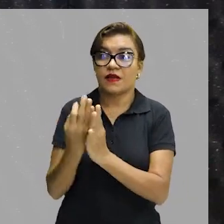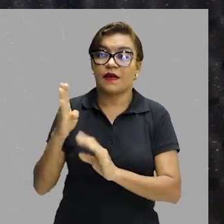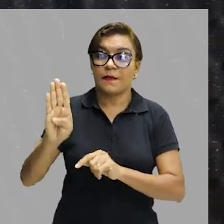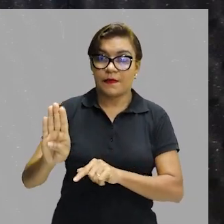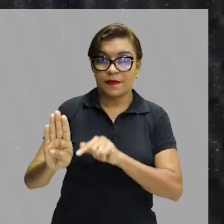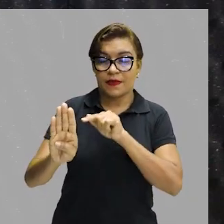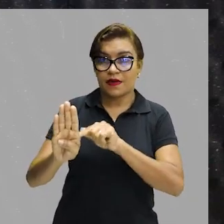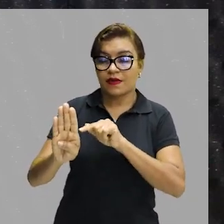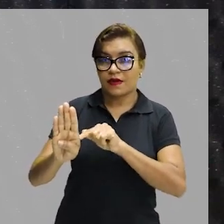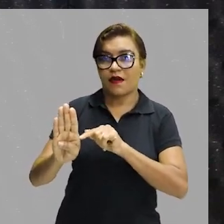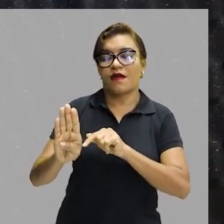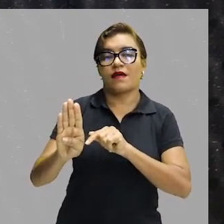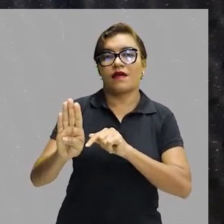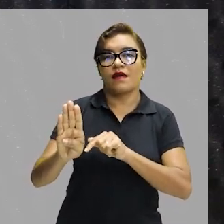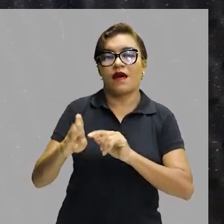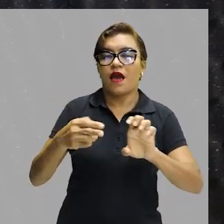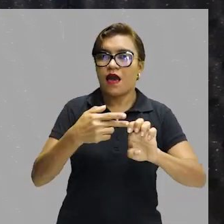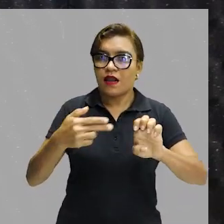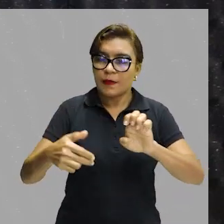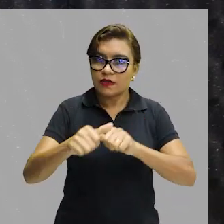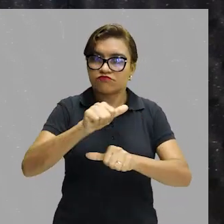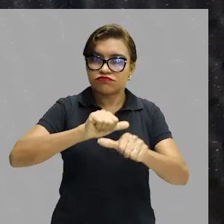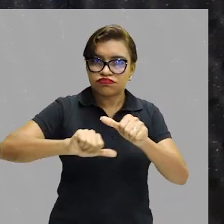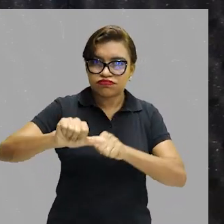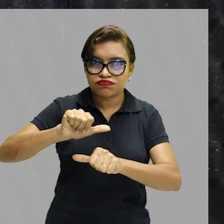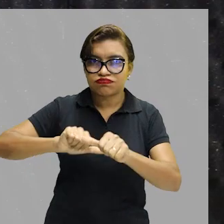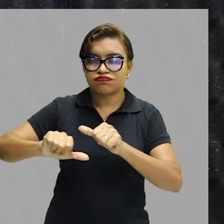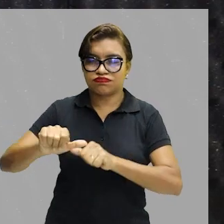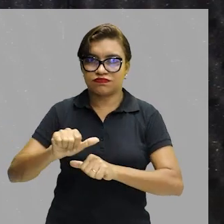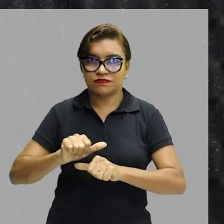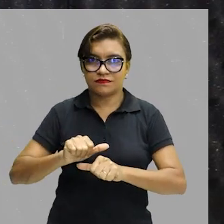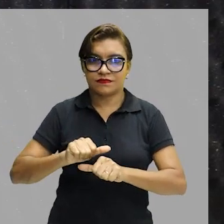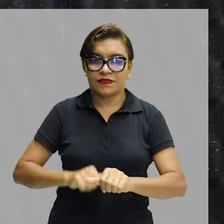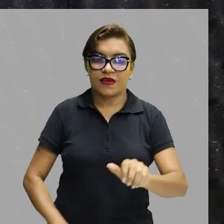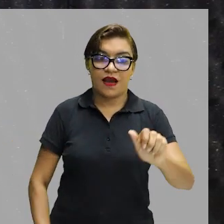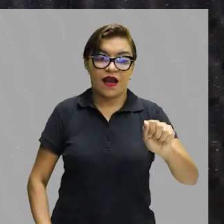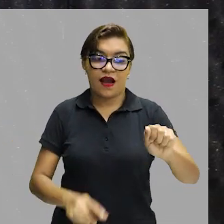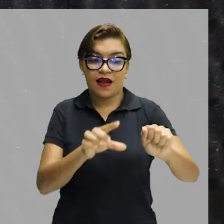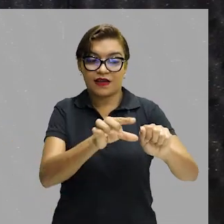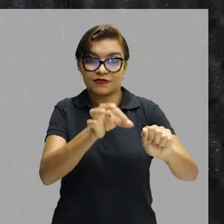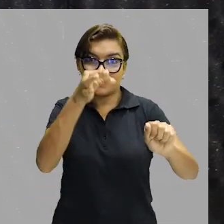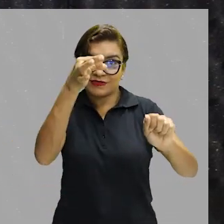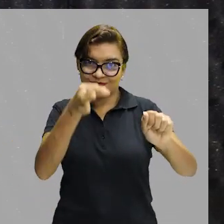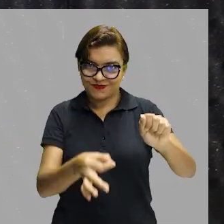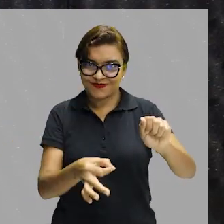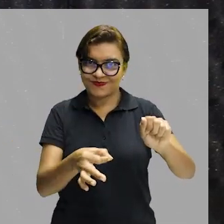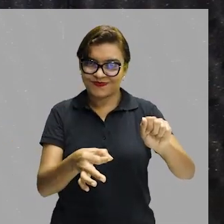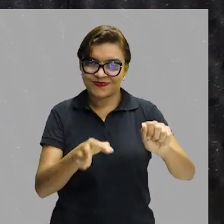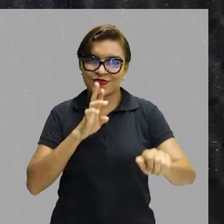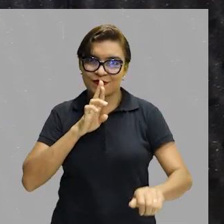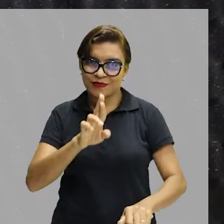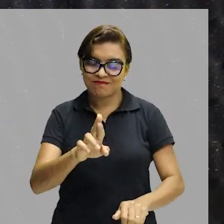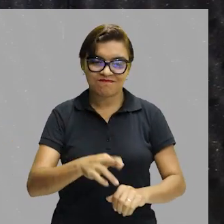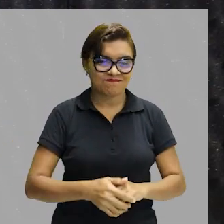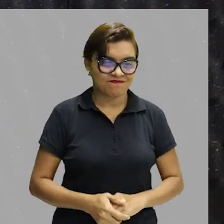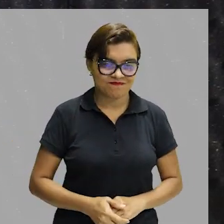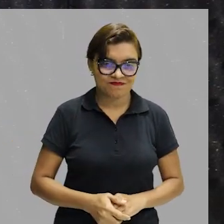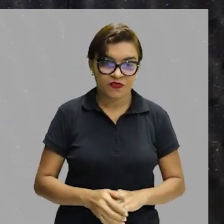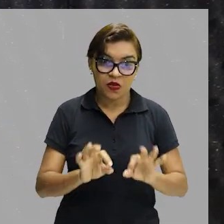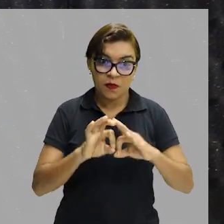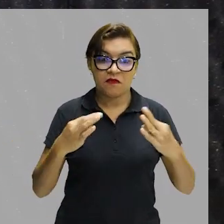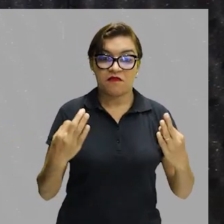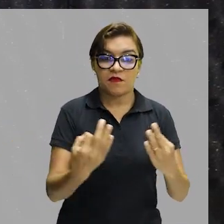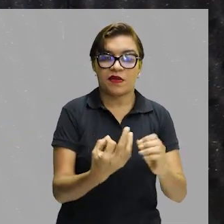de transição. Então, a resposta é a letra A. Acompanhe aqui. Em uma família, os elementos apresentam